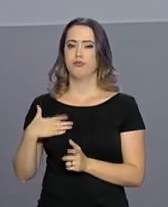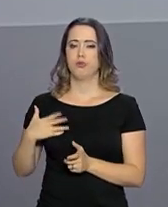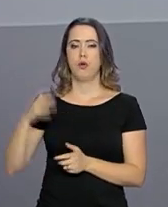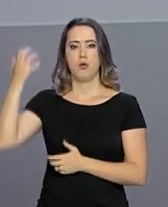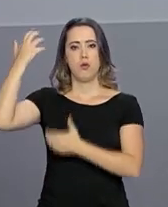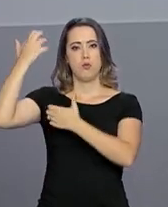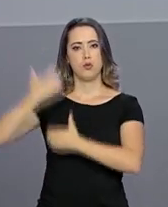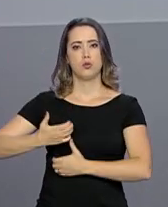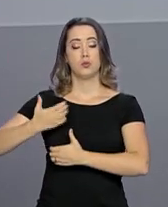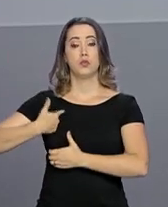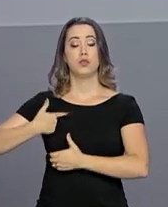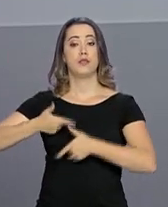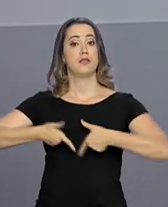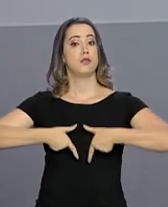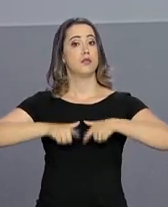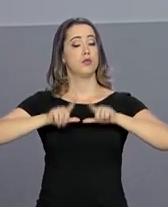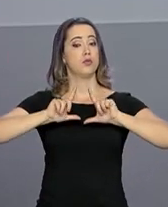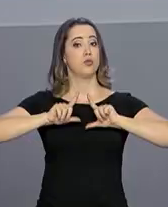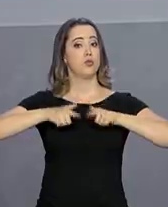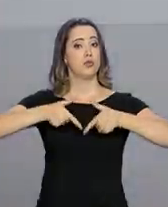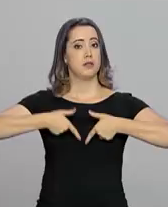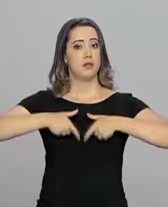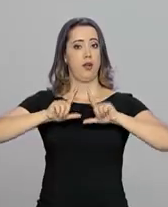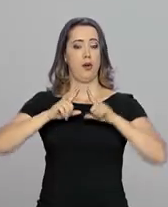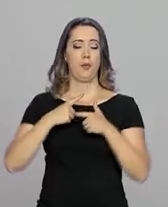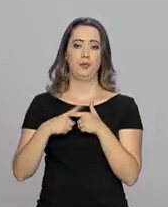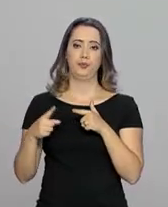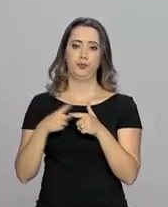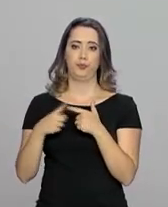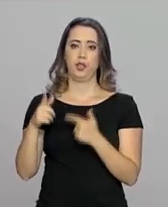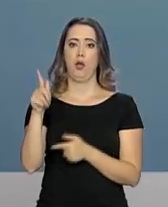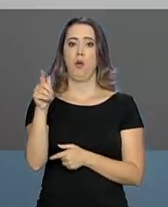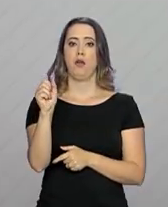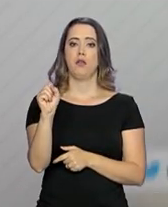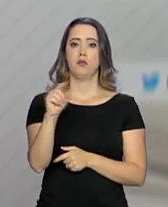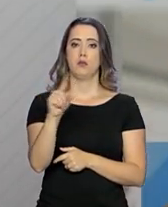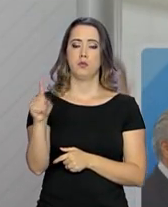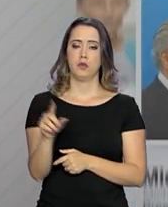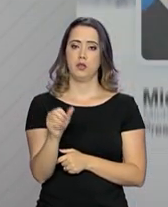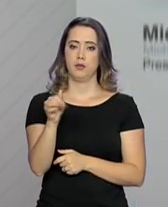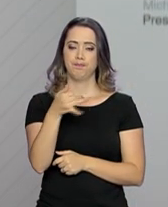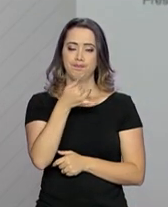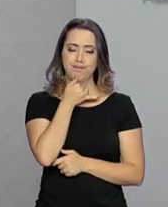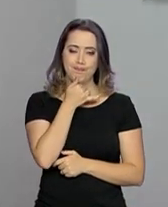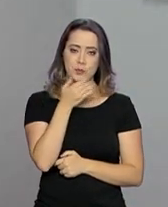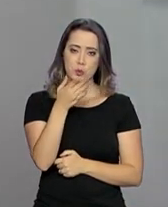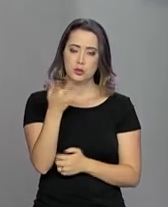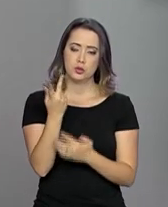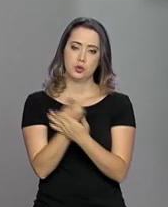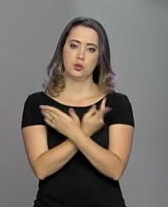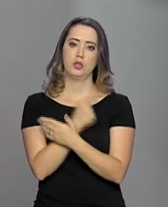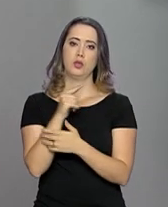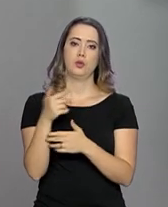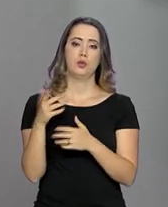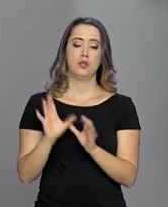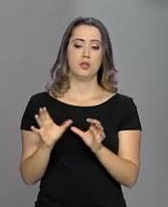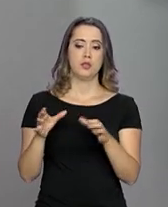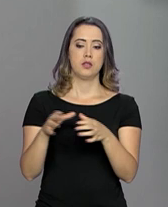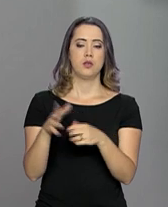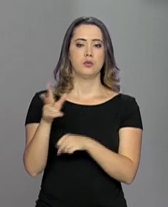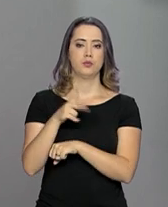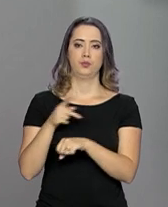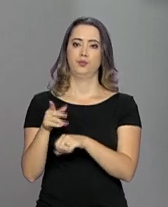protestos de palestinos em Gaza. O presidente lamentou profundamente os episódios na fronteira entre Israel e Palestina e